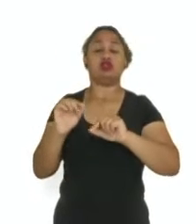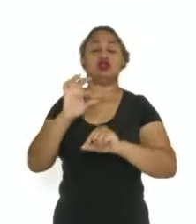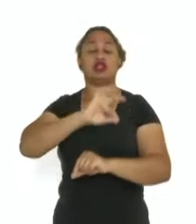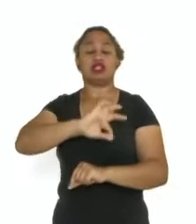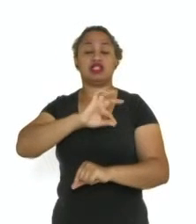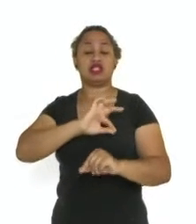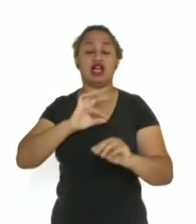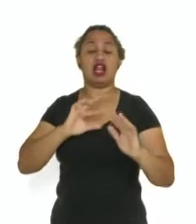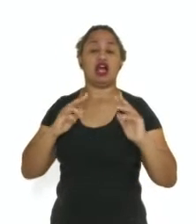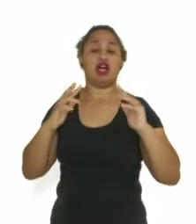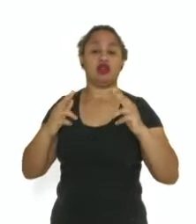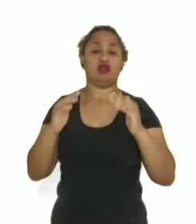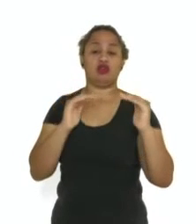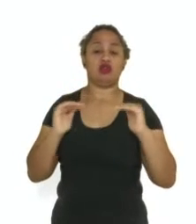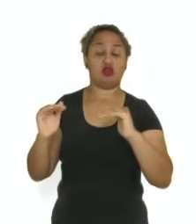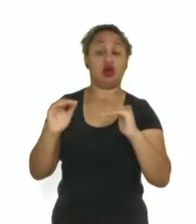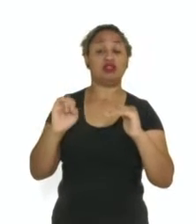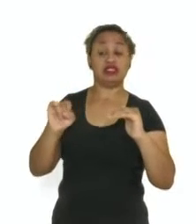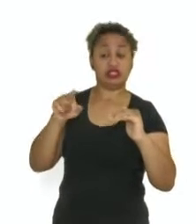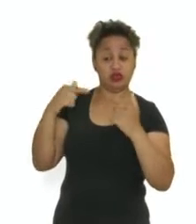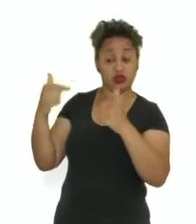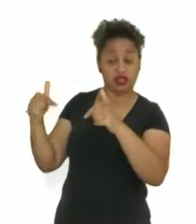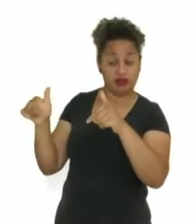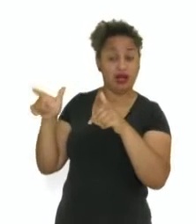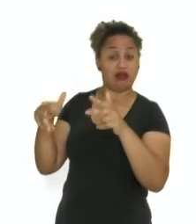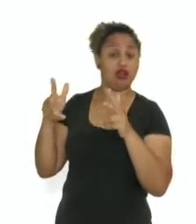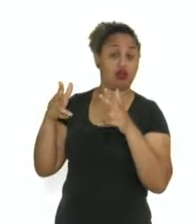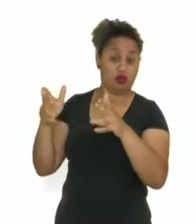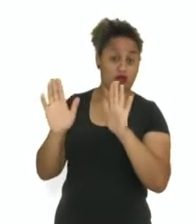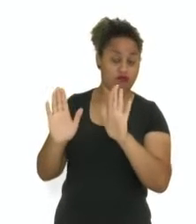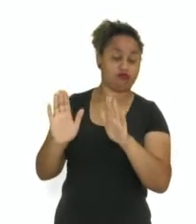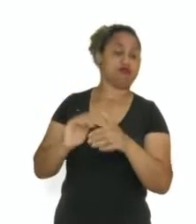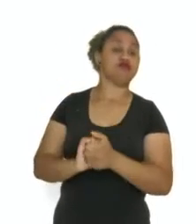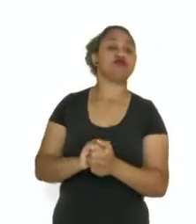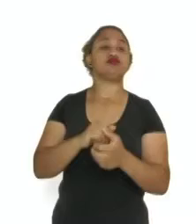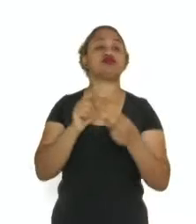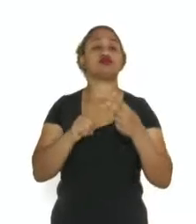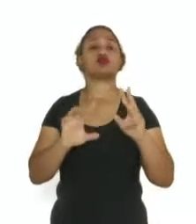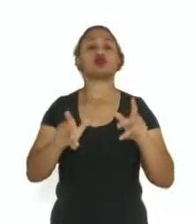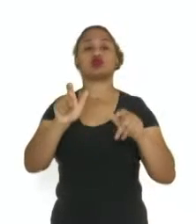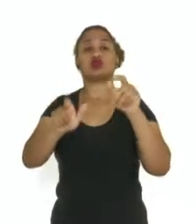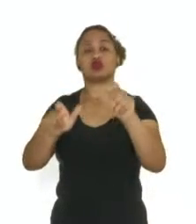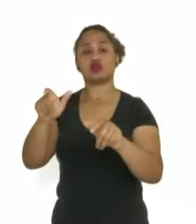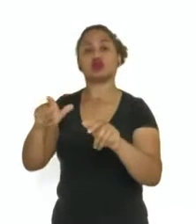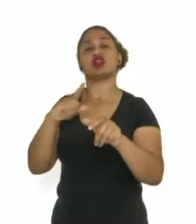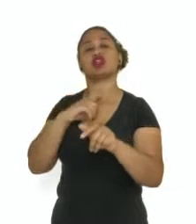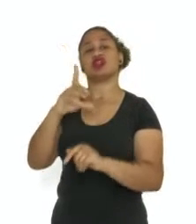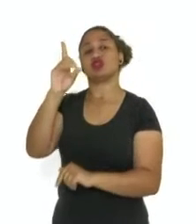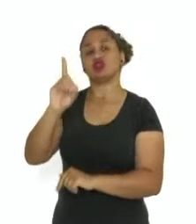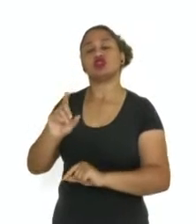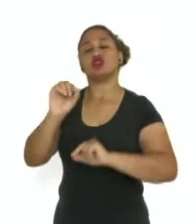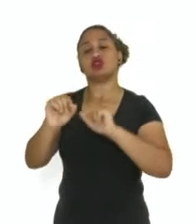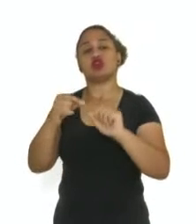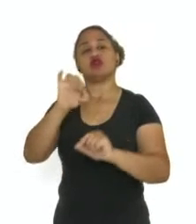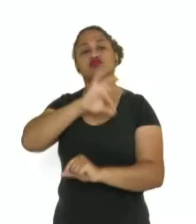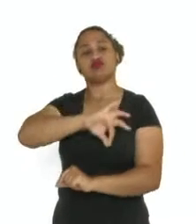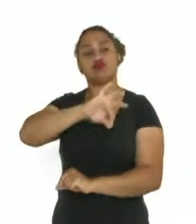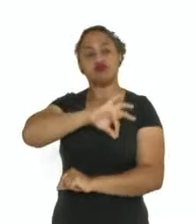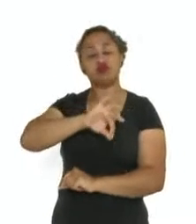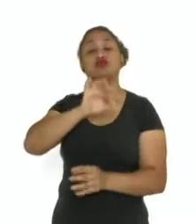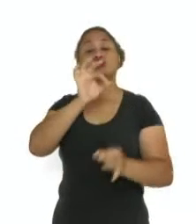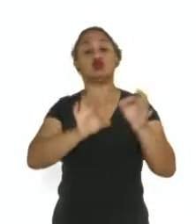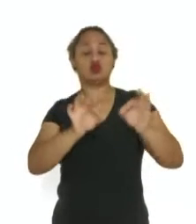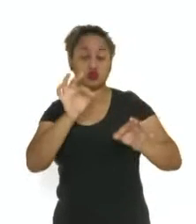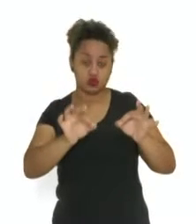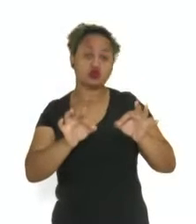por igual trabalho. 3. Todo ser humano que trabalhe tem direito a uma remuneração